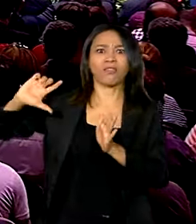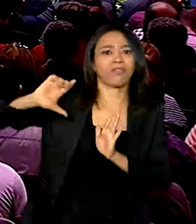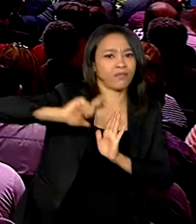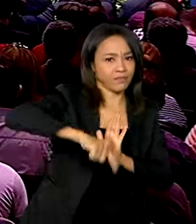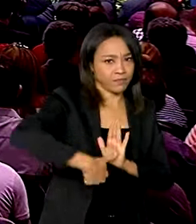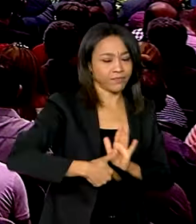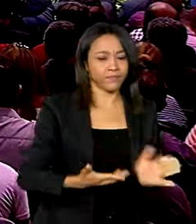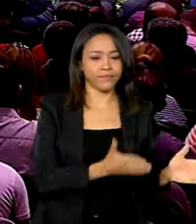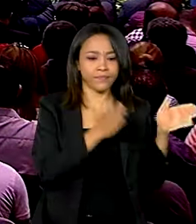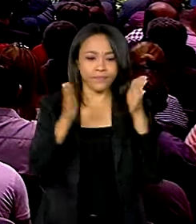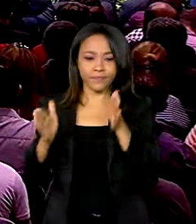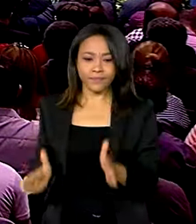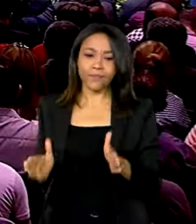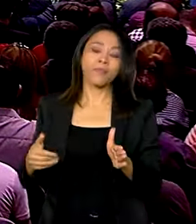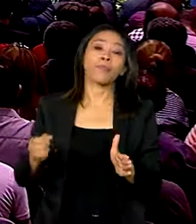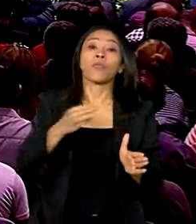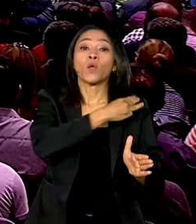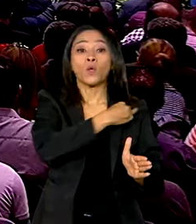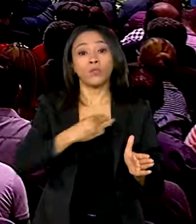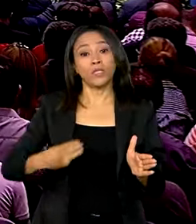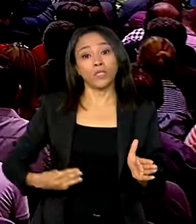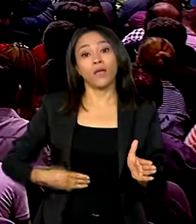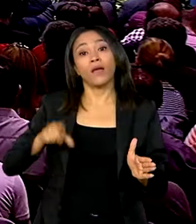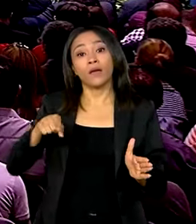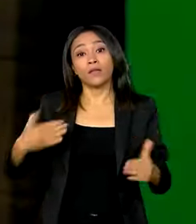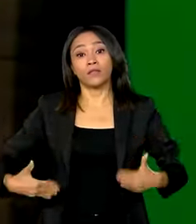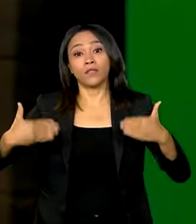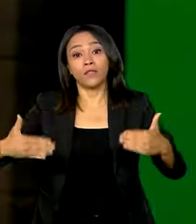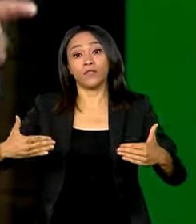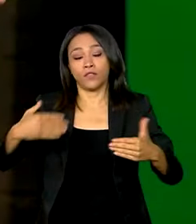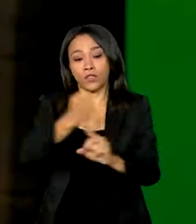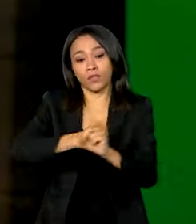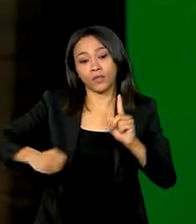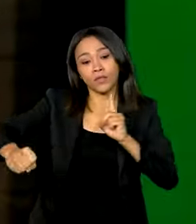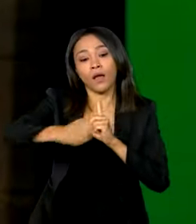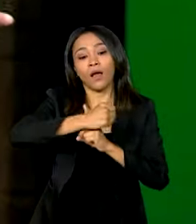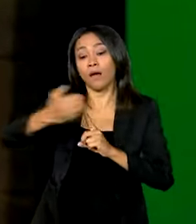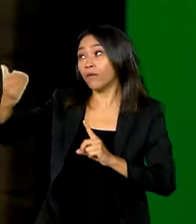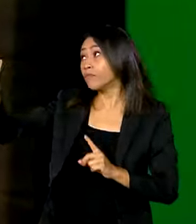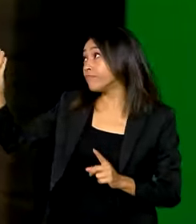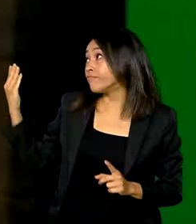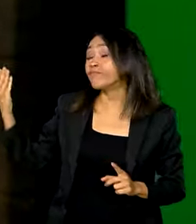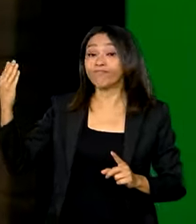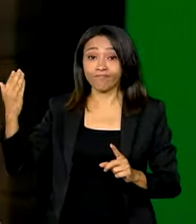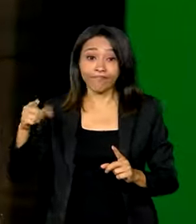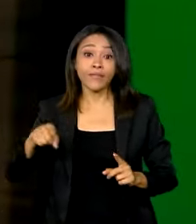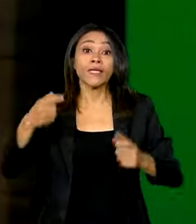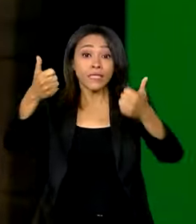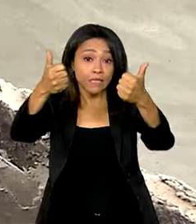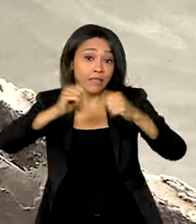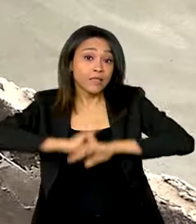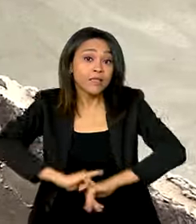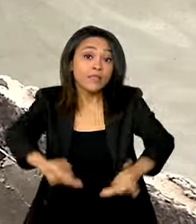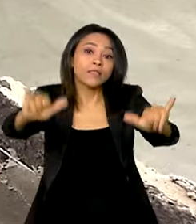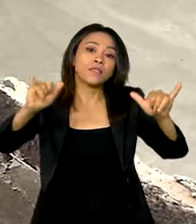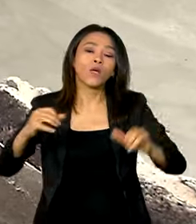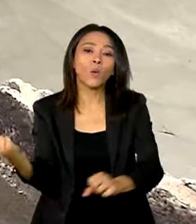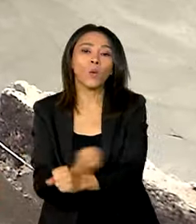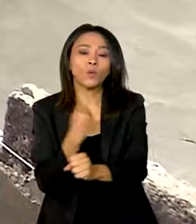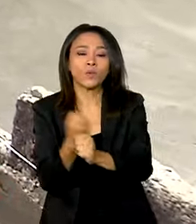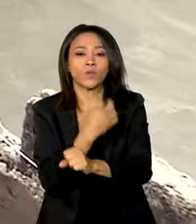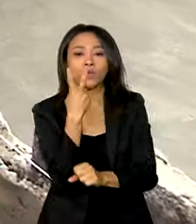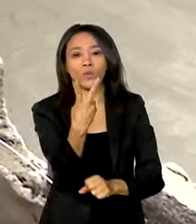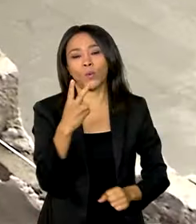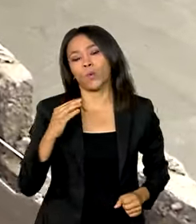do Desenvolvimento e Assistência Social, Família e Combate à Fome anunciou a construção de